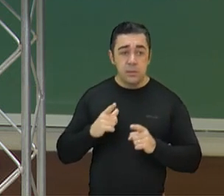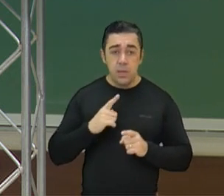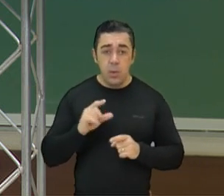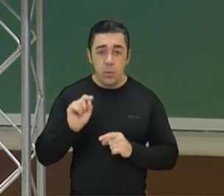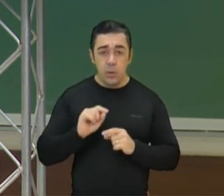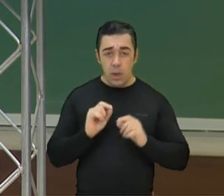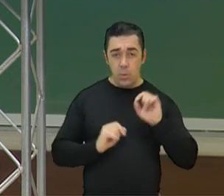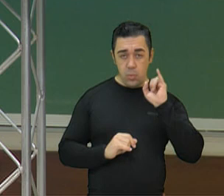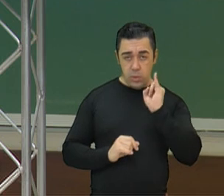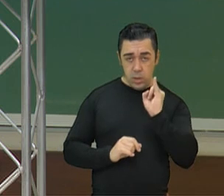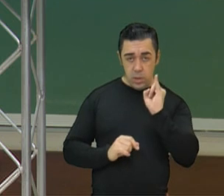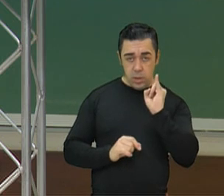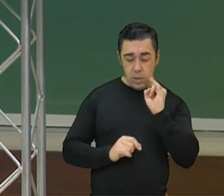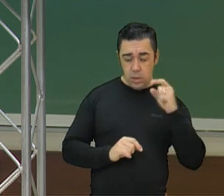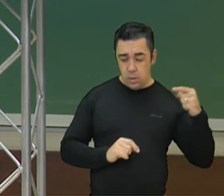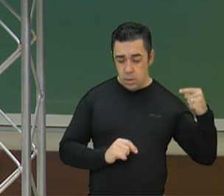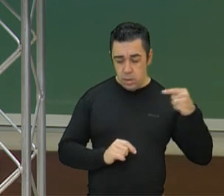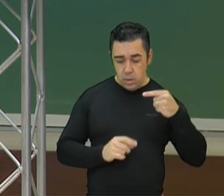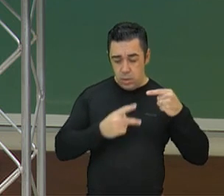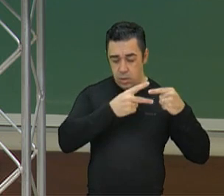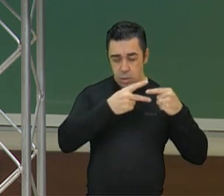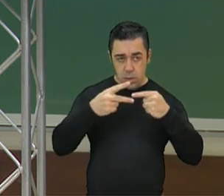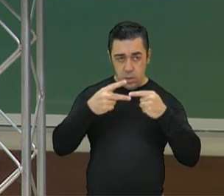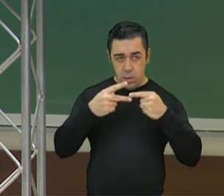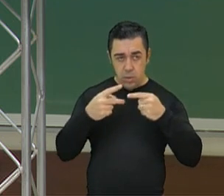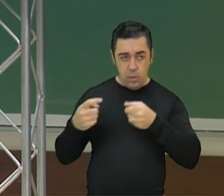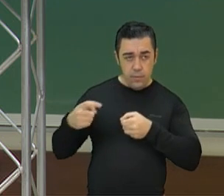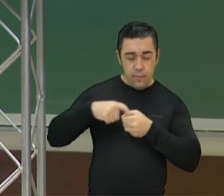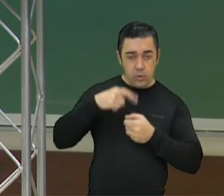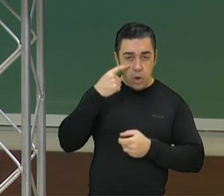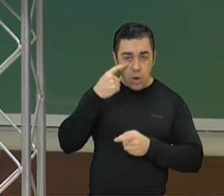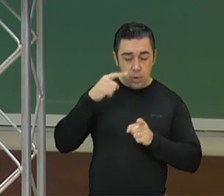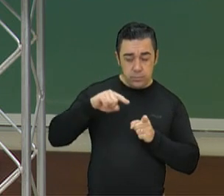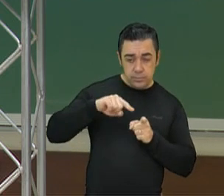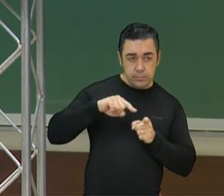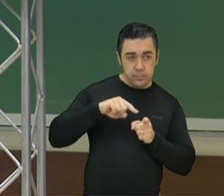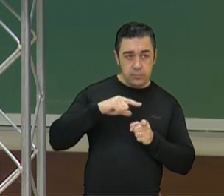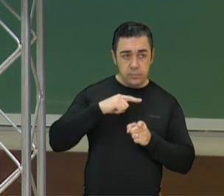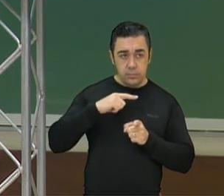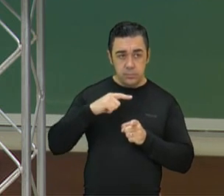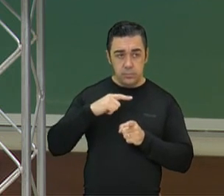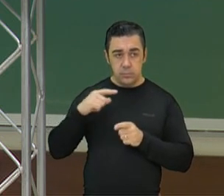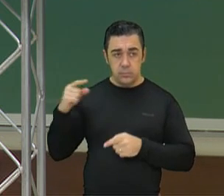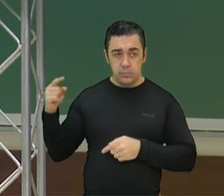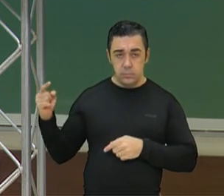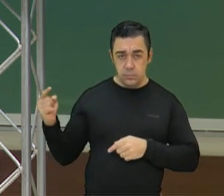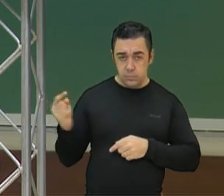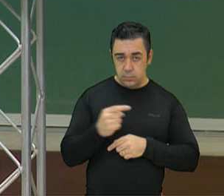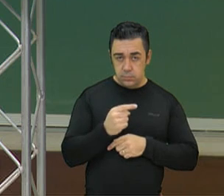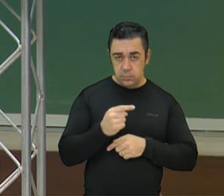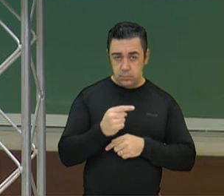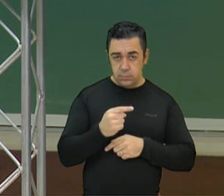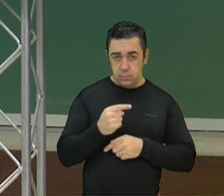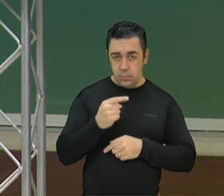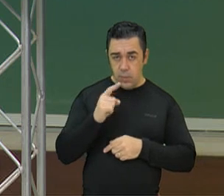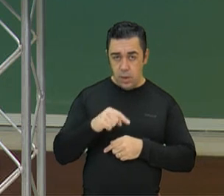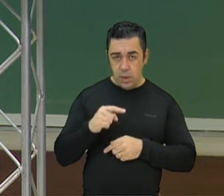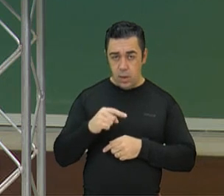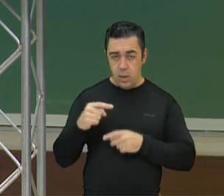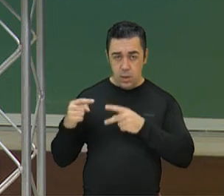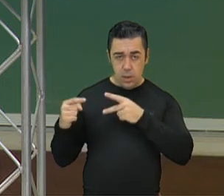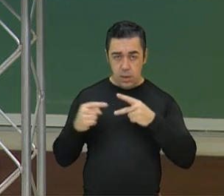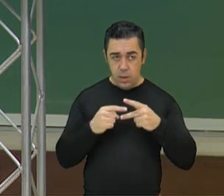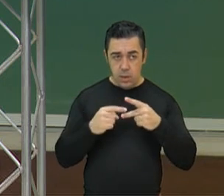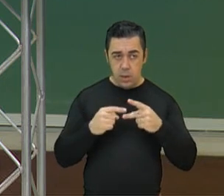da corrente. Por exemplo, aqui, ó, vou voltar um pouquinho aqui, ó, o sentido da corrente aqui do gerador está